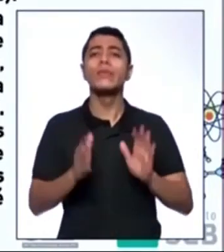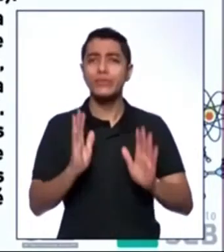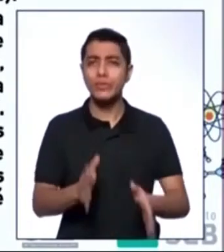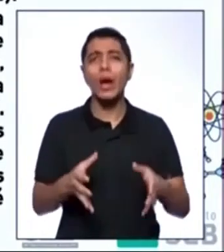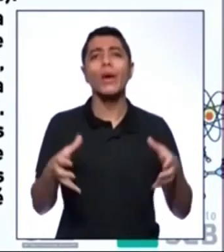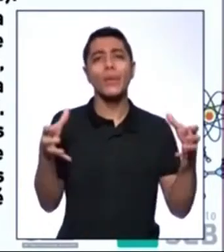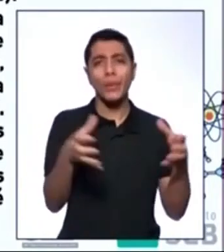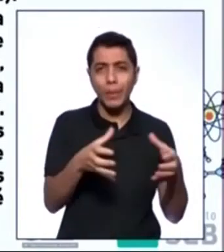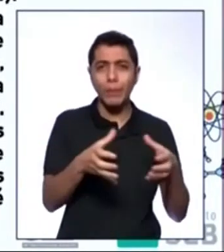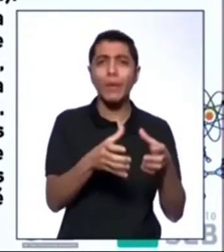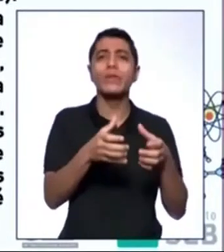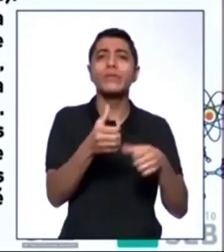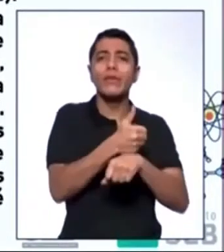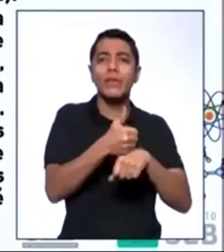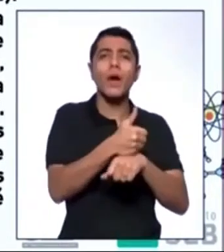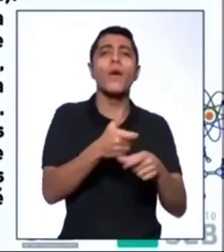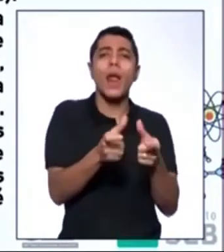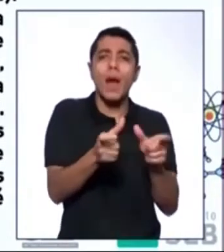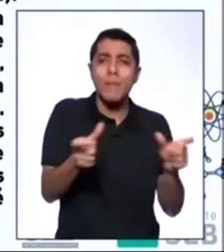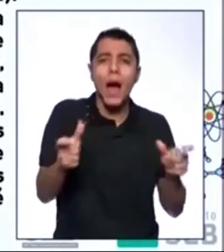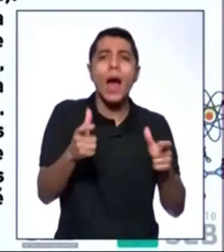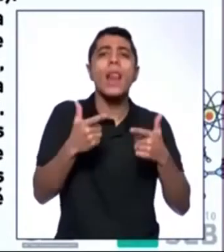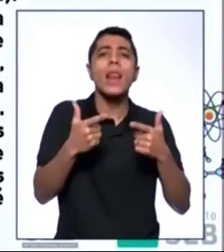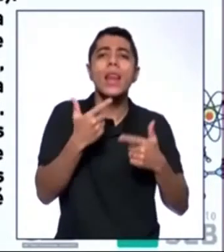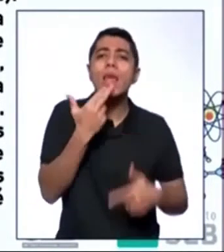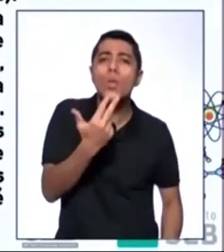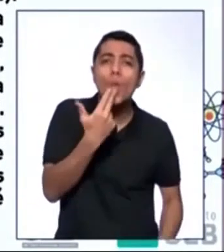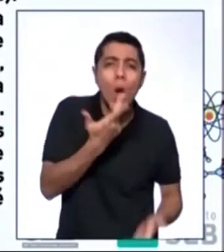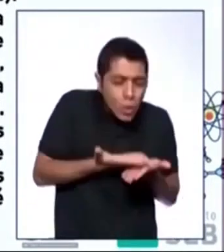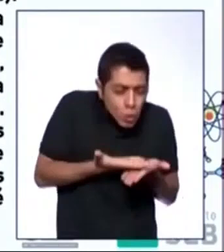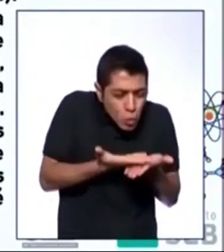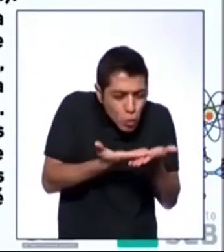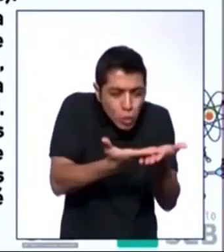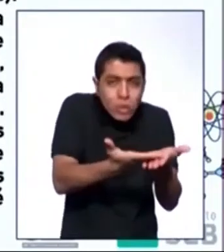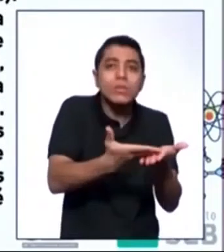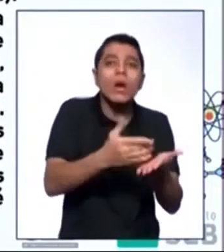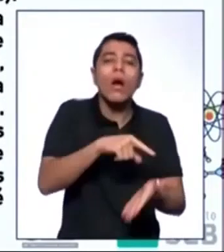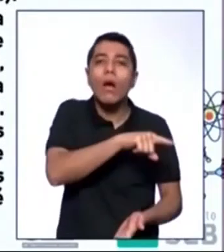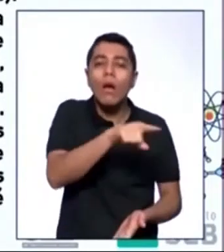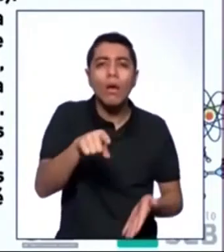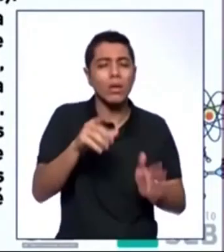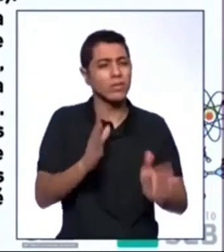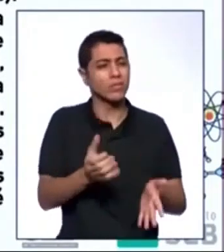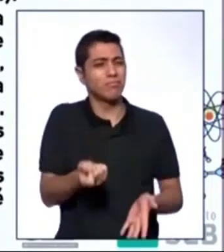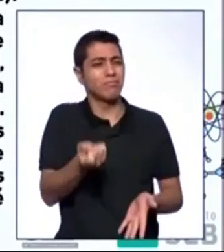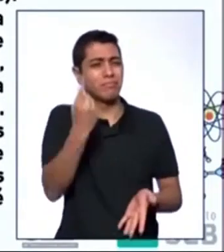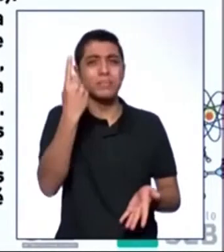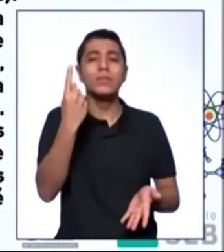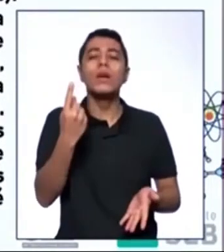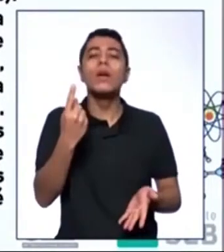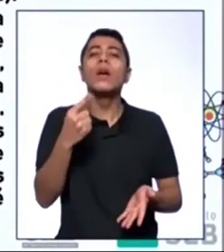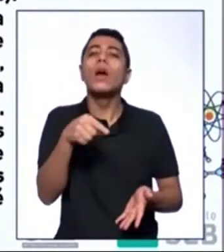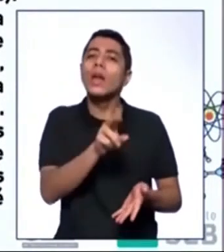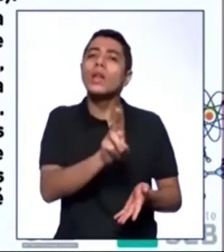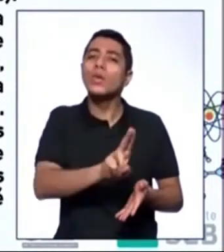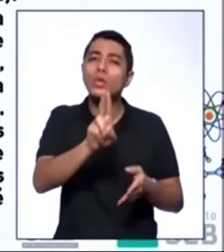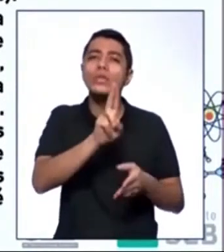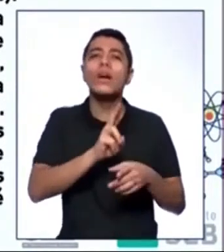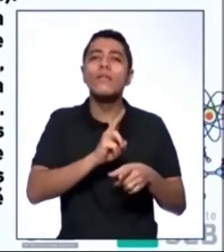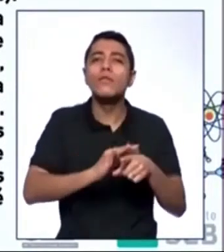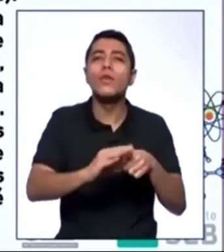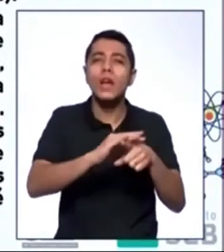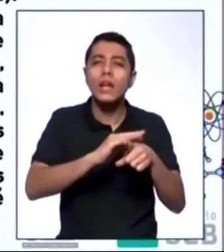estudiosos da língua. Eles temiam que as abreviações fonéticas, onde casa vira casa e aqui vira